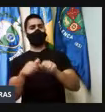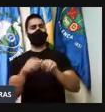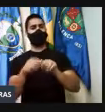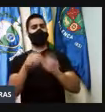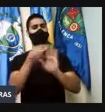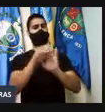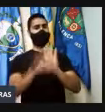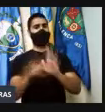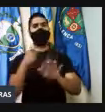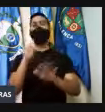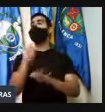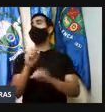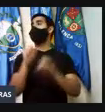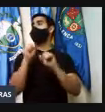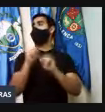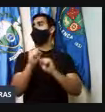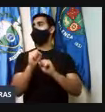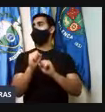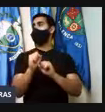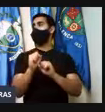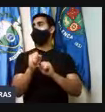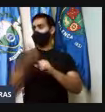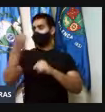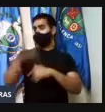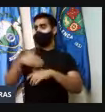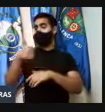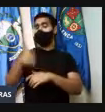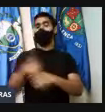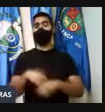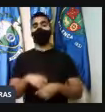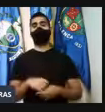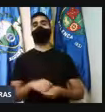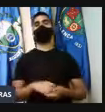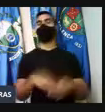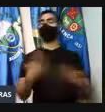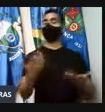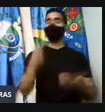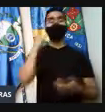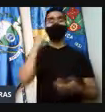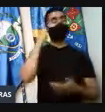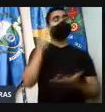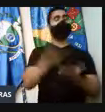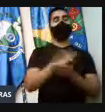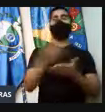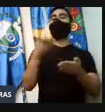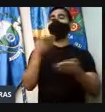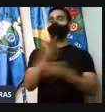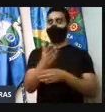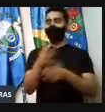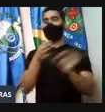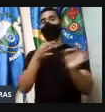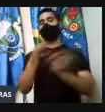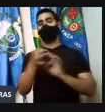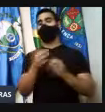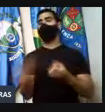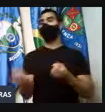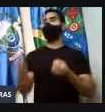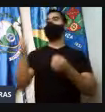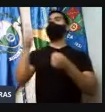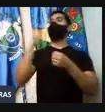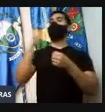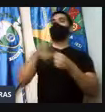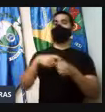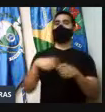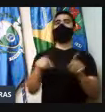para que as coisas sejam esclarecidas. Aí não ouviram a gente, aprovaram o projeto. O projeto volta para